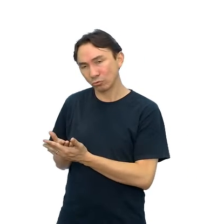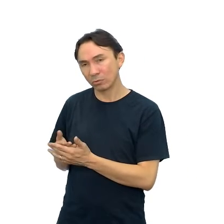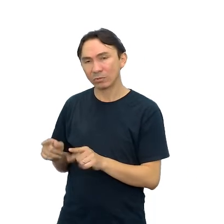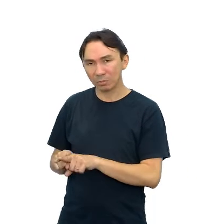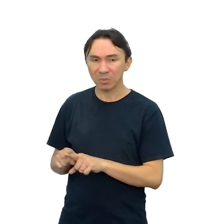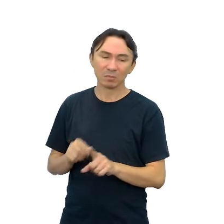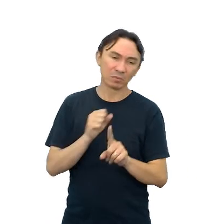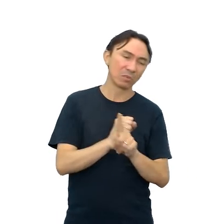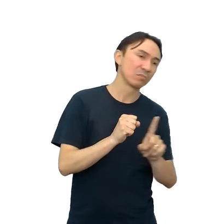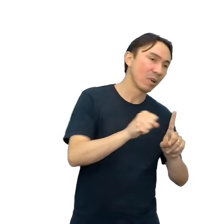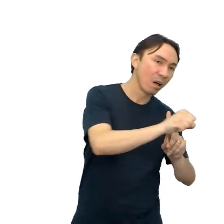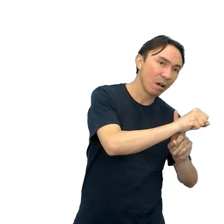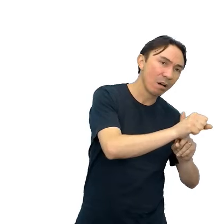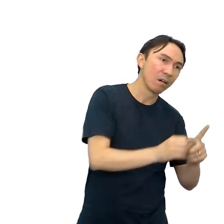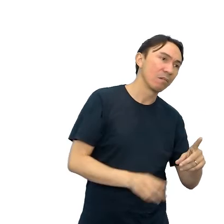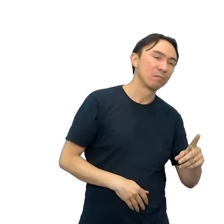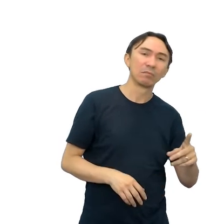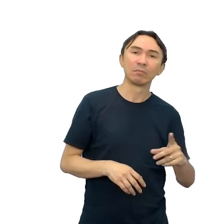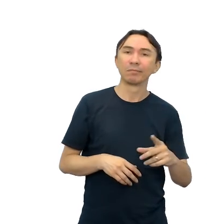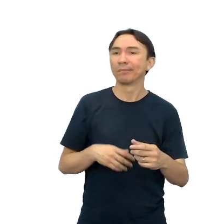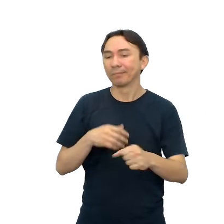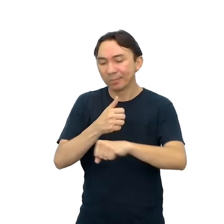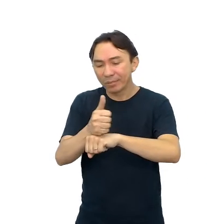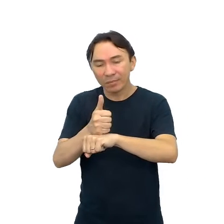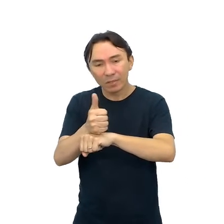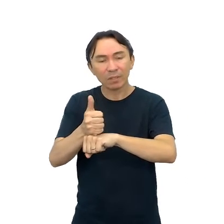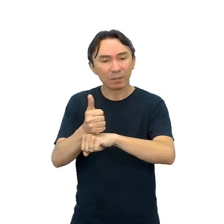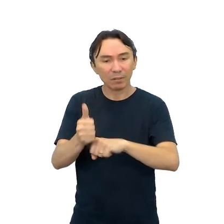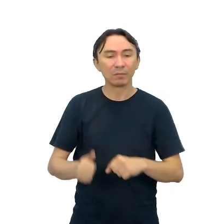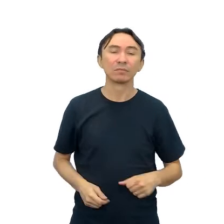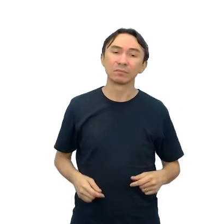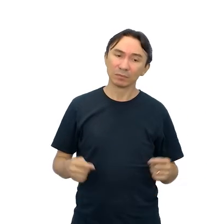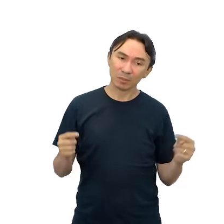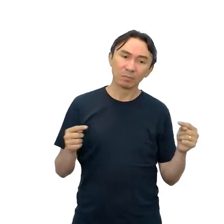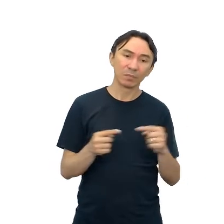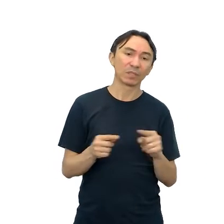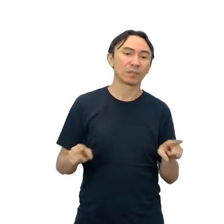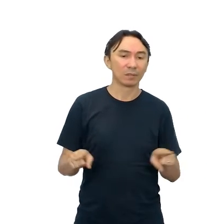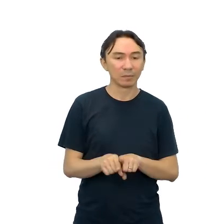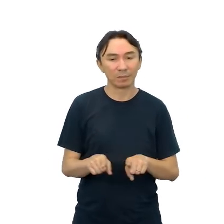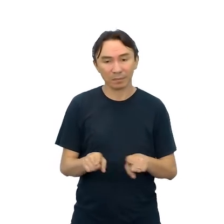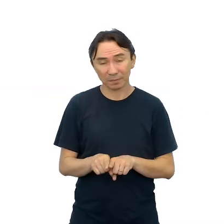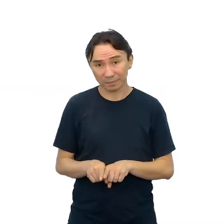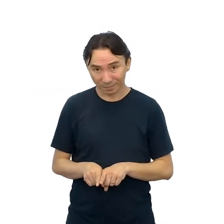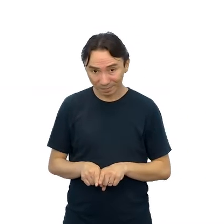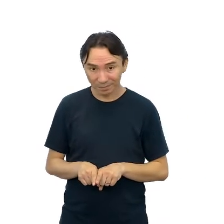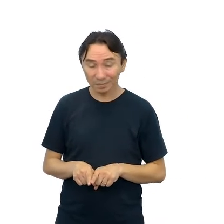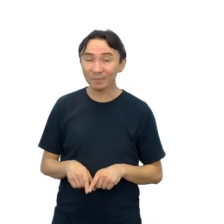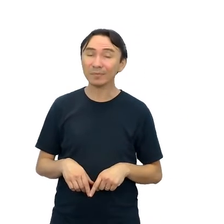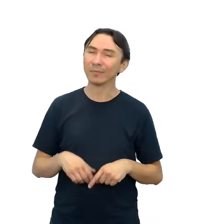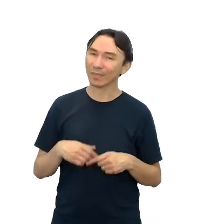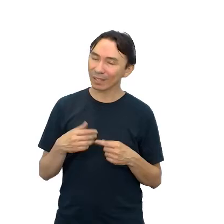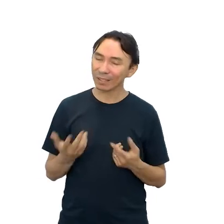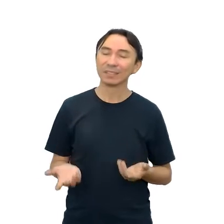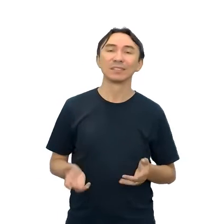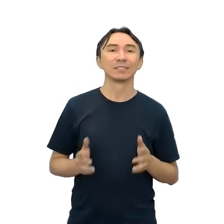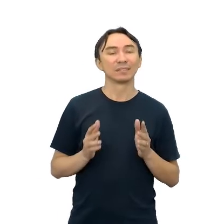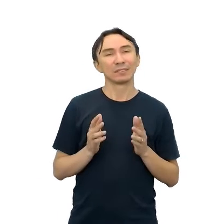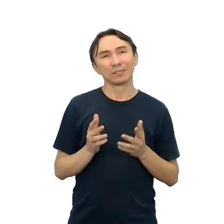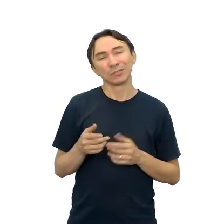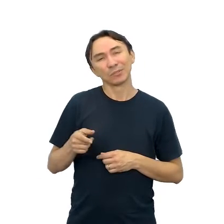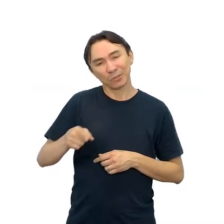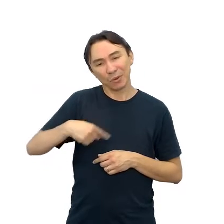e profissional em que nós estamos inseridos. Bom, partindo do princípio que nós temos